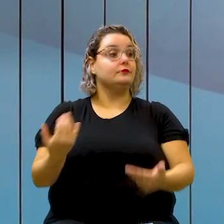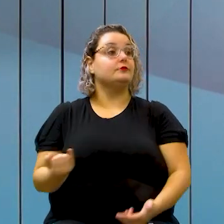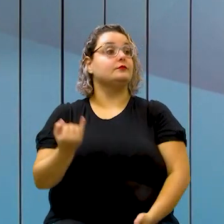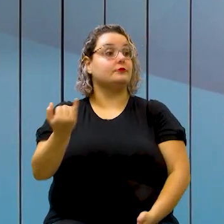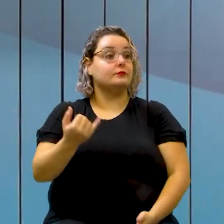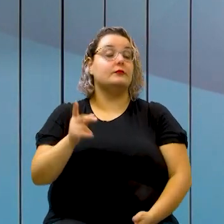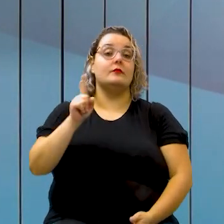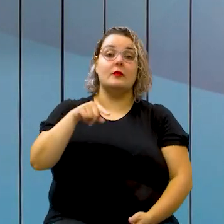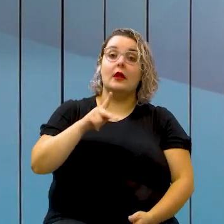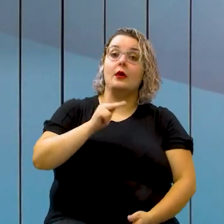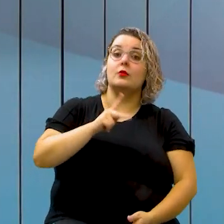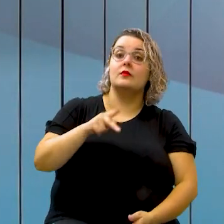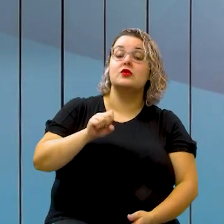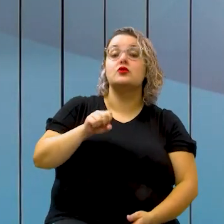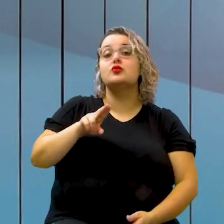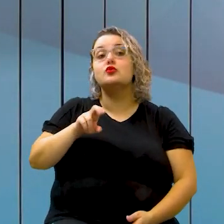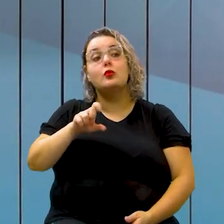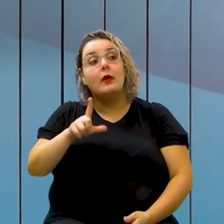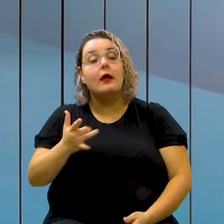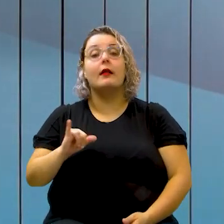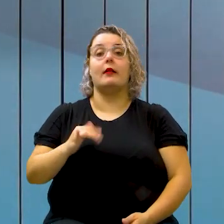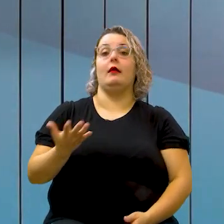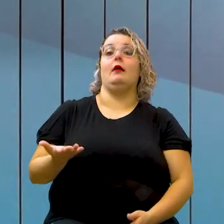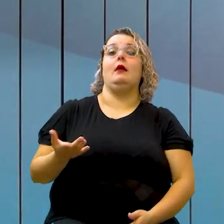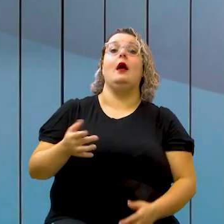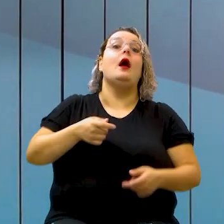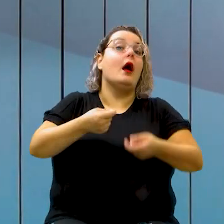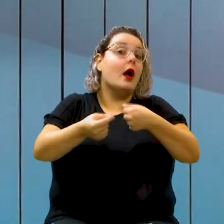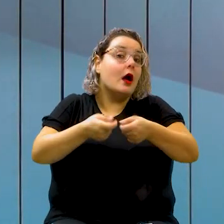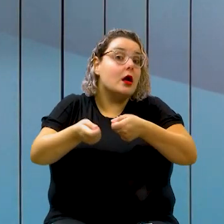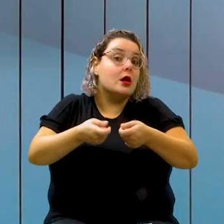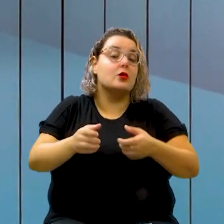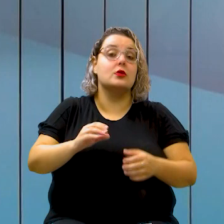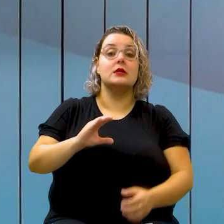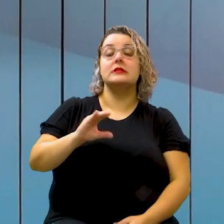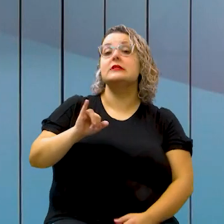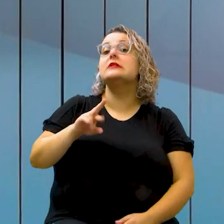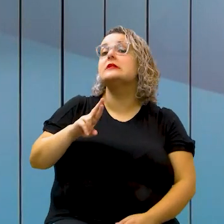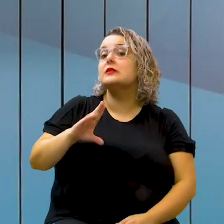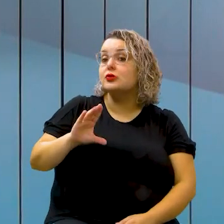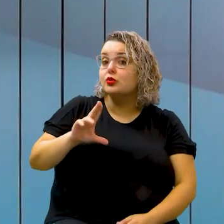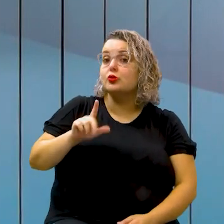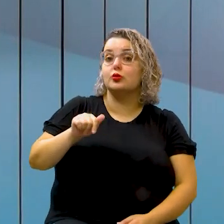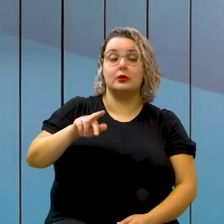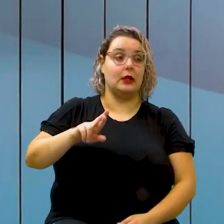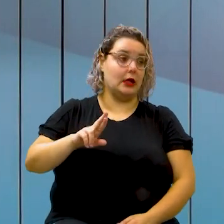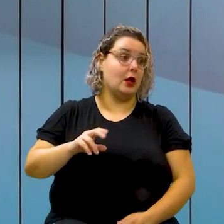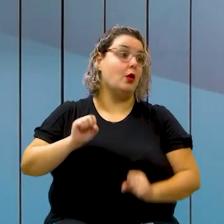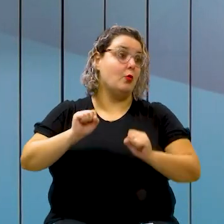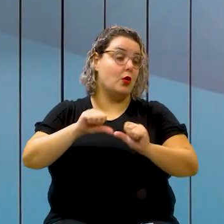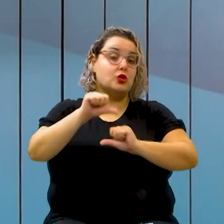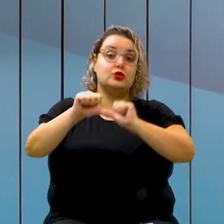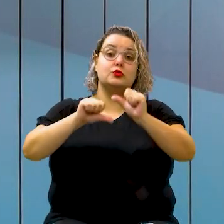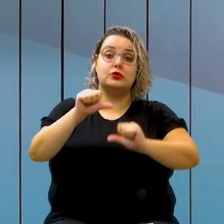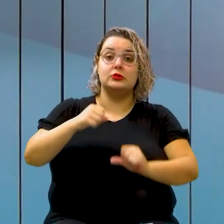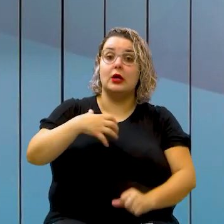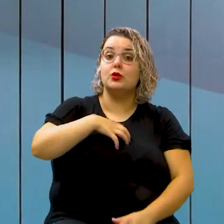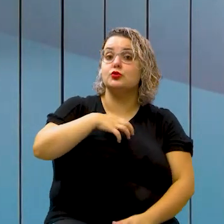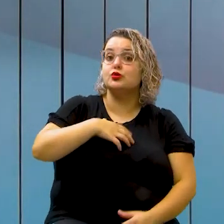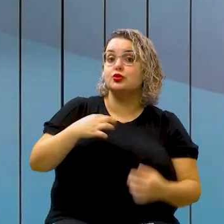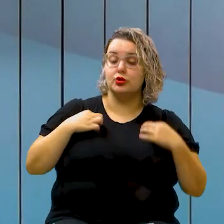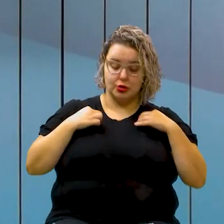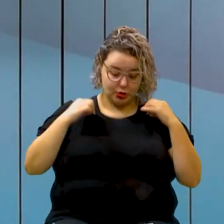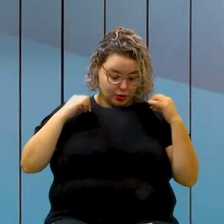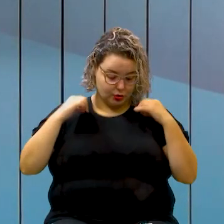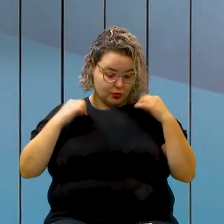interessante também, né, professora Sueli, é que a economia circular pode mudar, inclusive, a forma, não é?